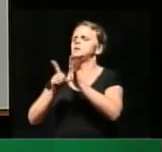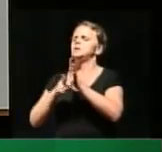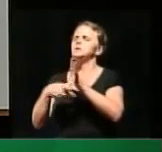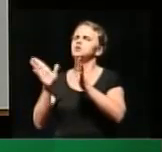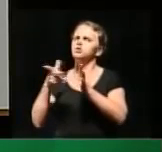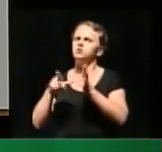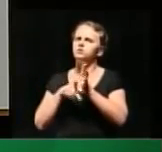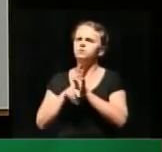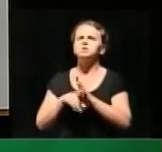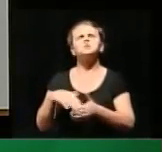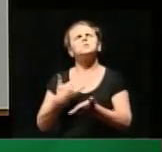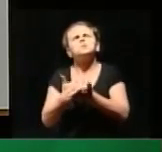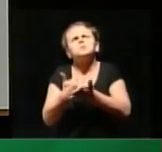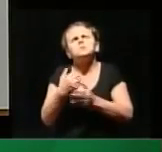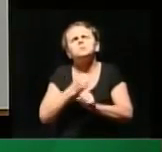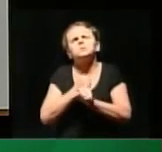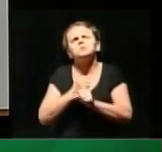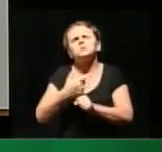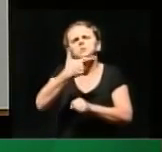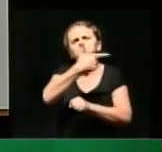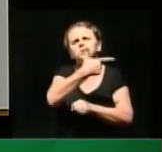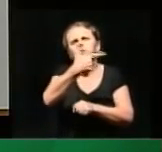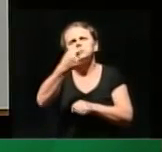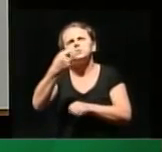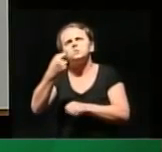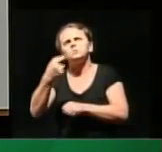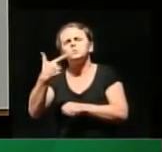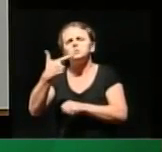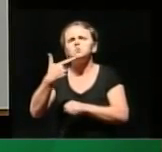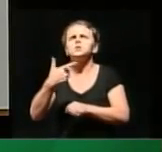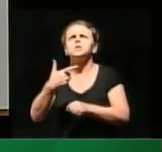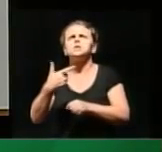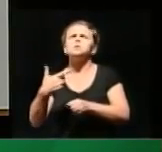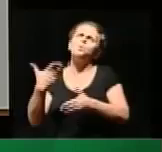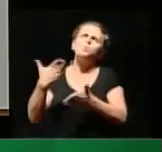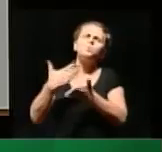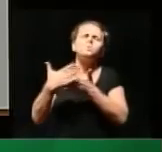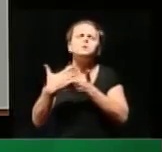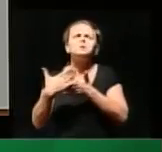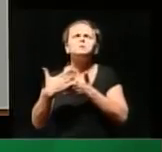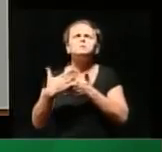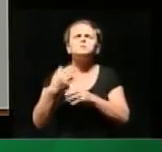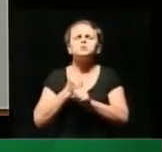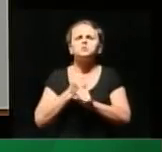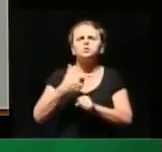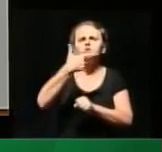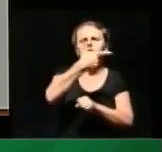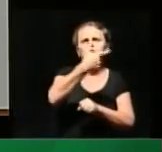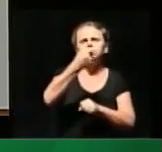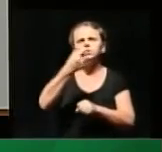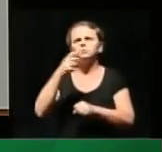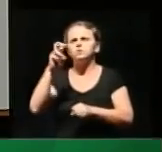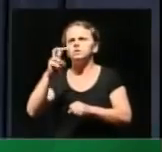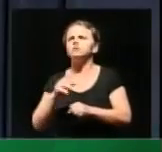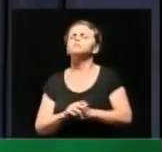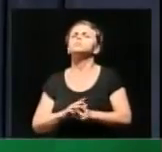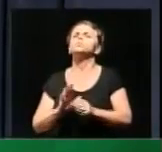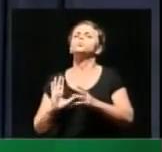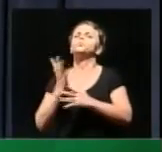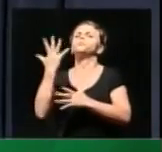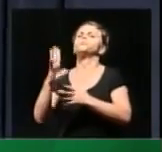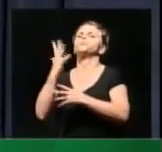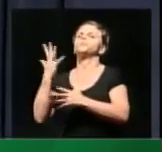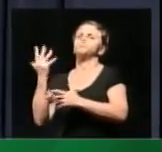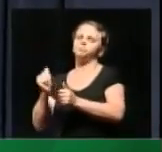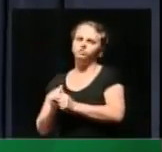começo de 2002, acho que era, né, de ser 2005, estudos pequenos, e esse foi um grande estudo, desses estudos